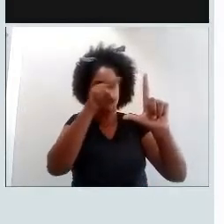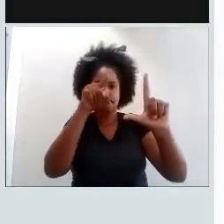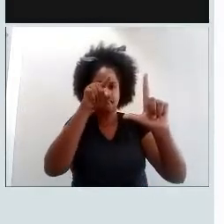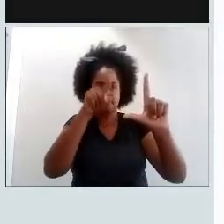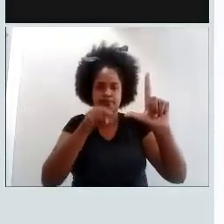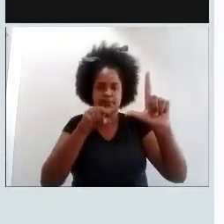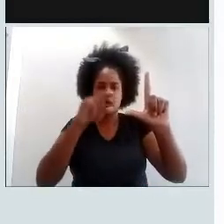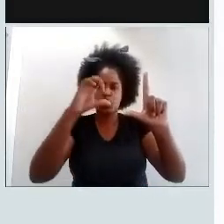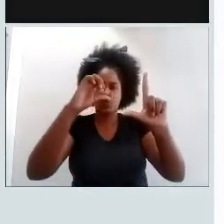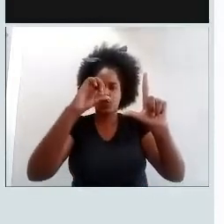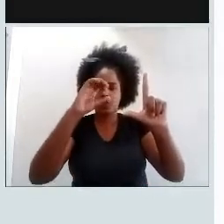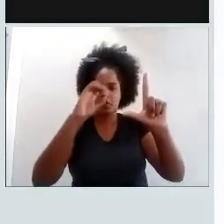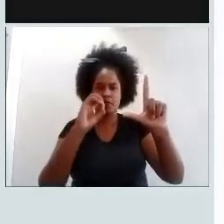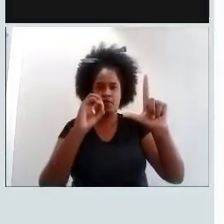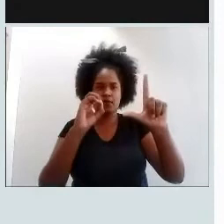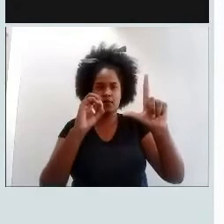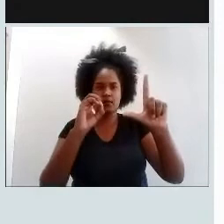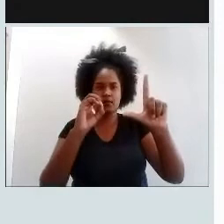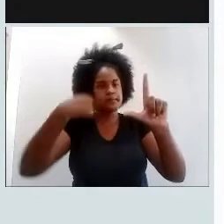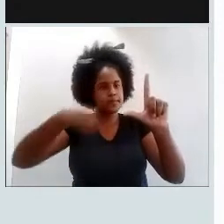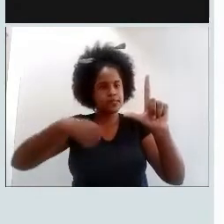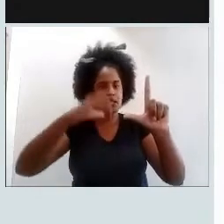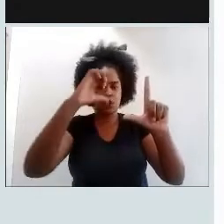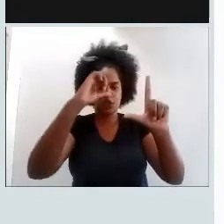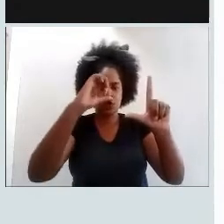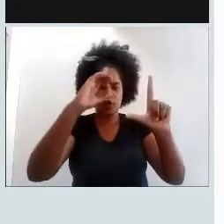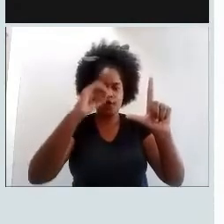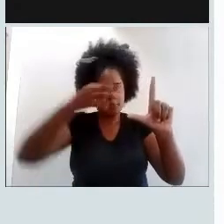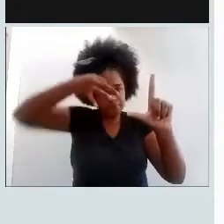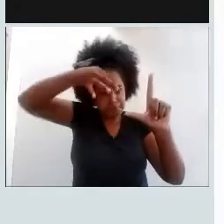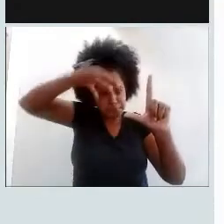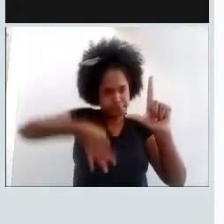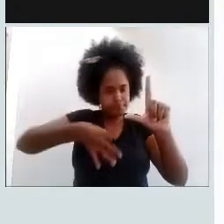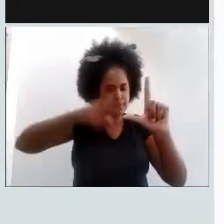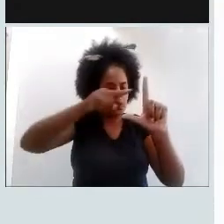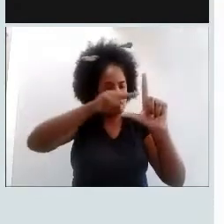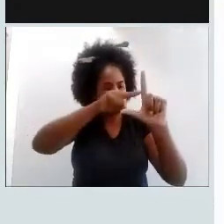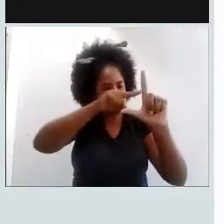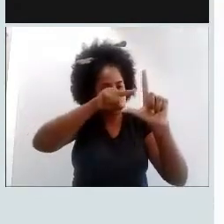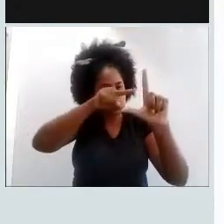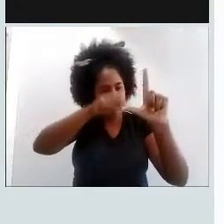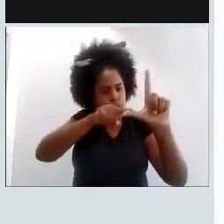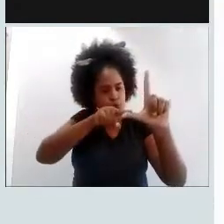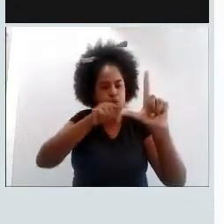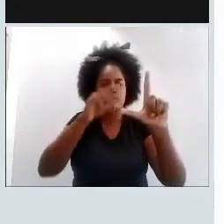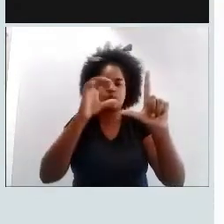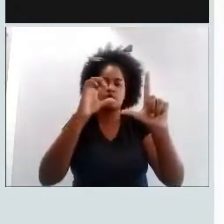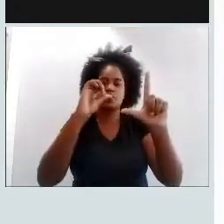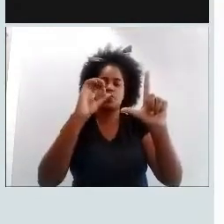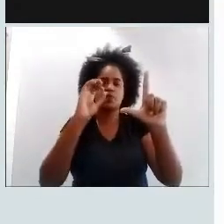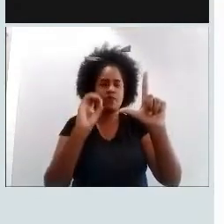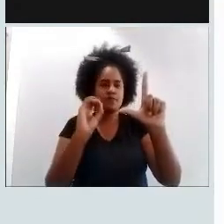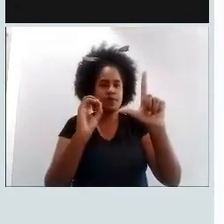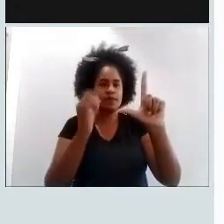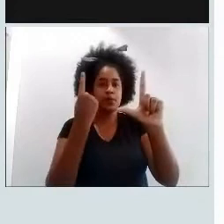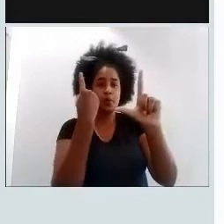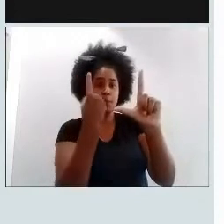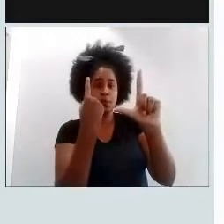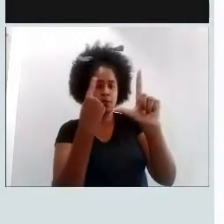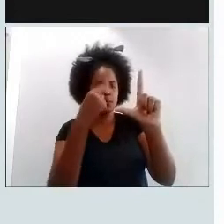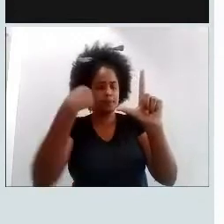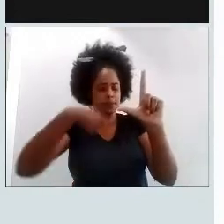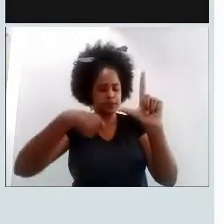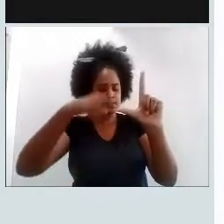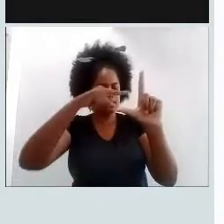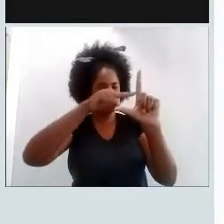graus? Então, é justamente isso. O triângulo retângulo apresenta em um de seus ângulos internos um ângulo de 90